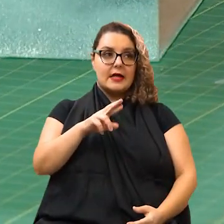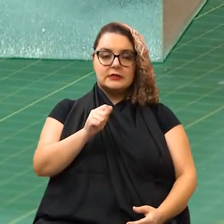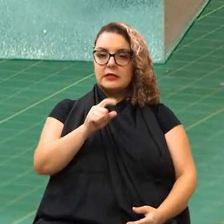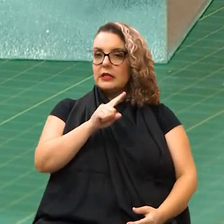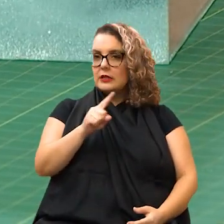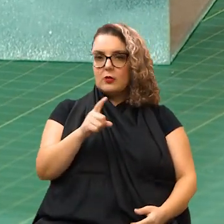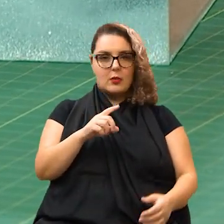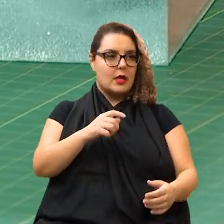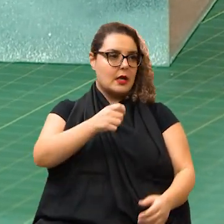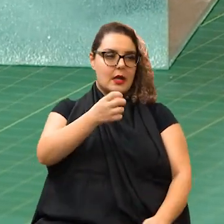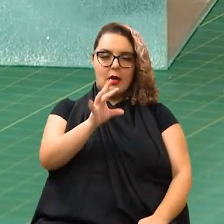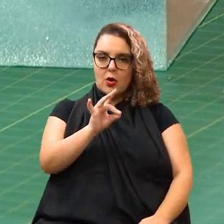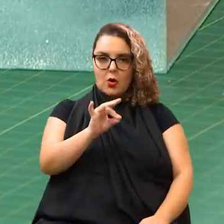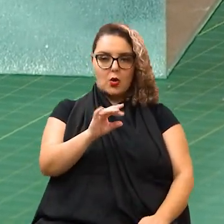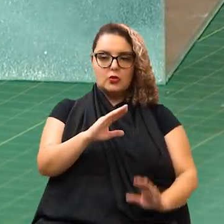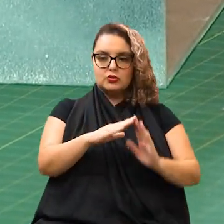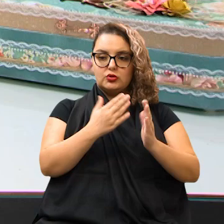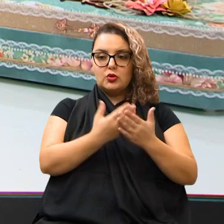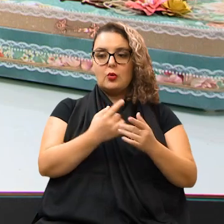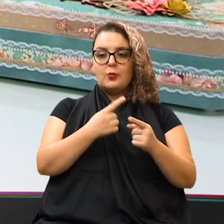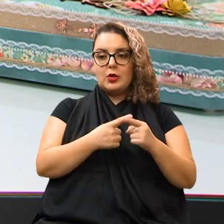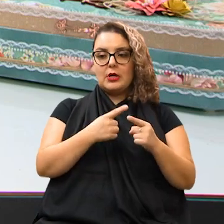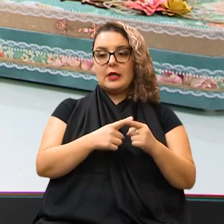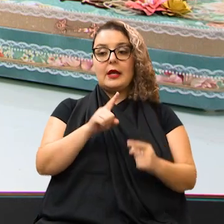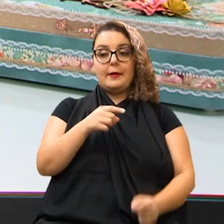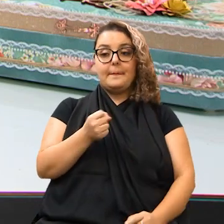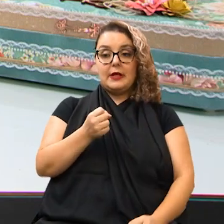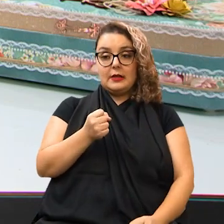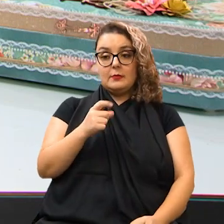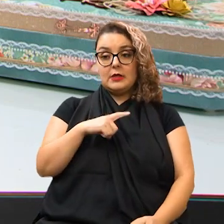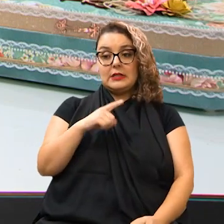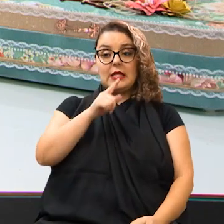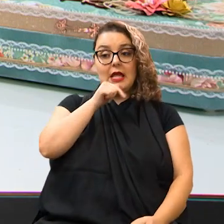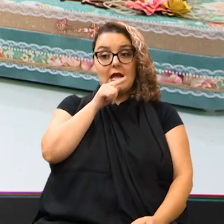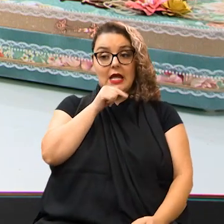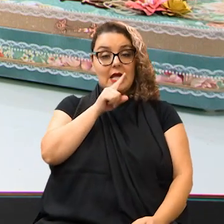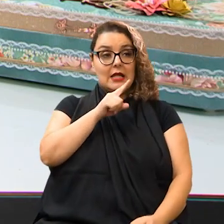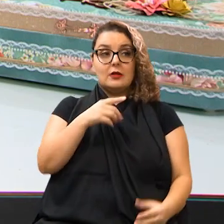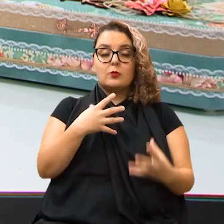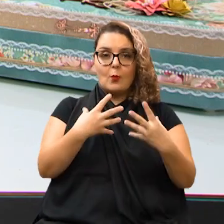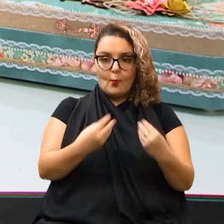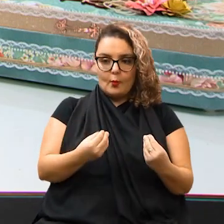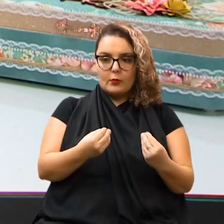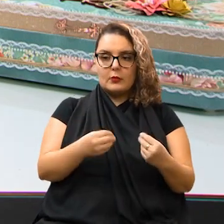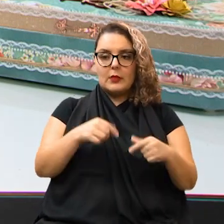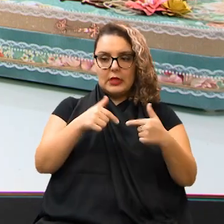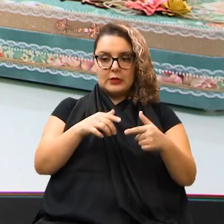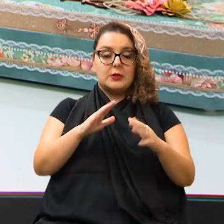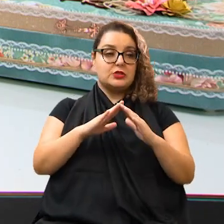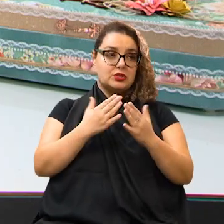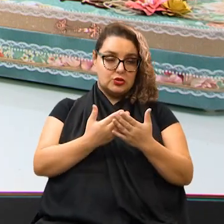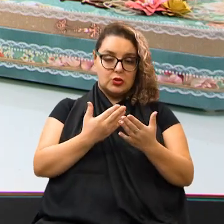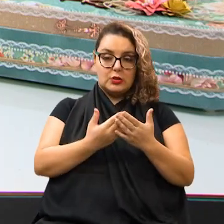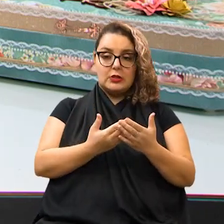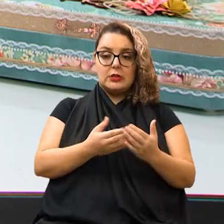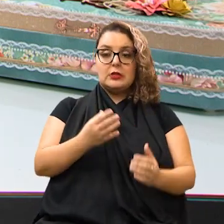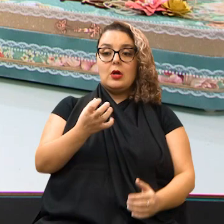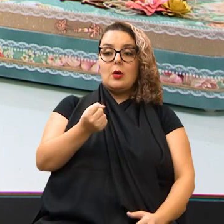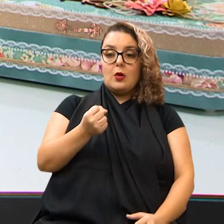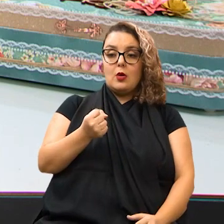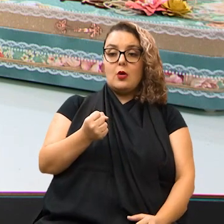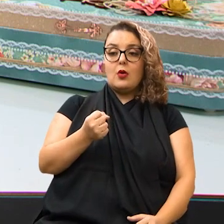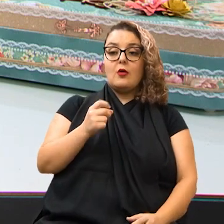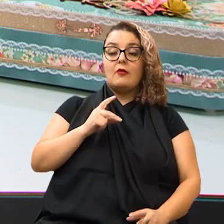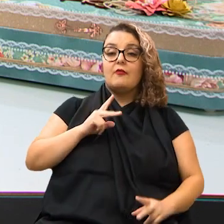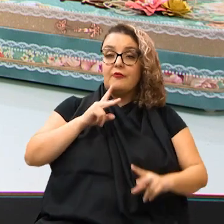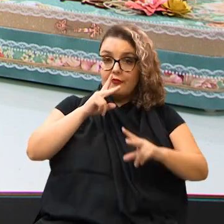não vale cola escolar. Porque a cola escolar, apesar de ser branca, ela tem muita água, ela não segura, ela é para trabalho escolar mesmo, tá? Então uma